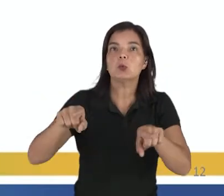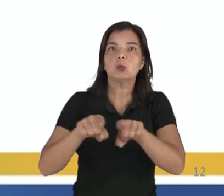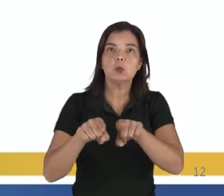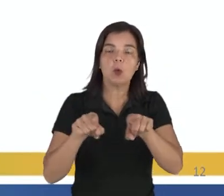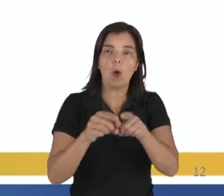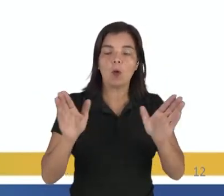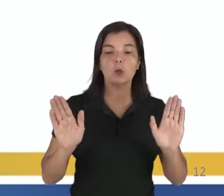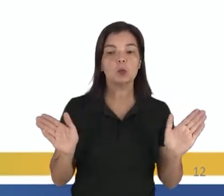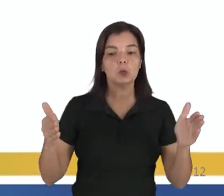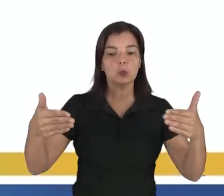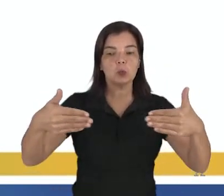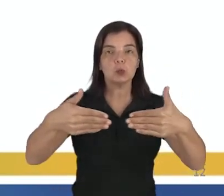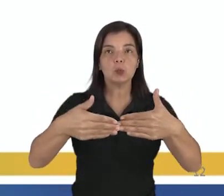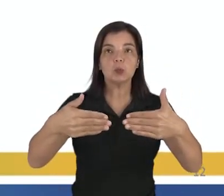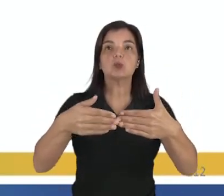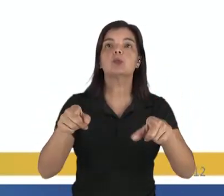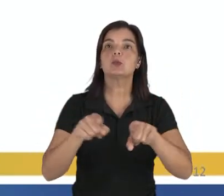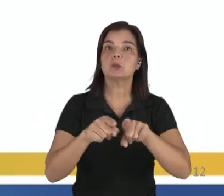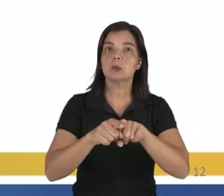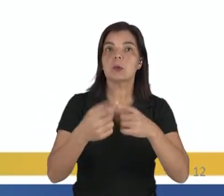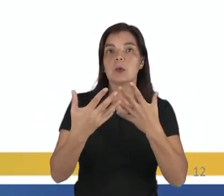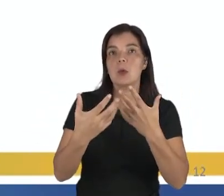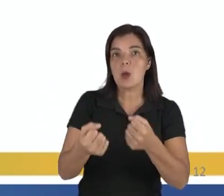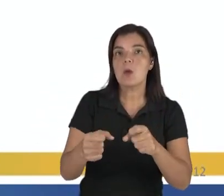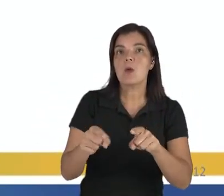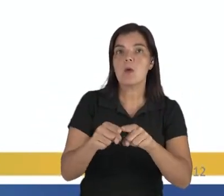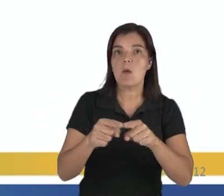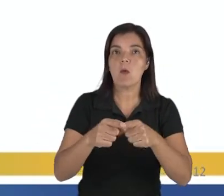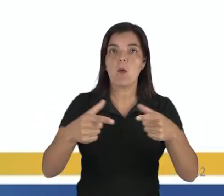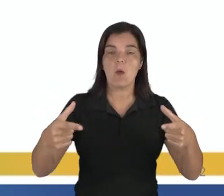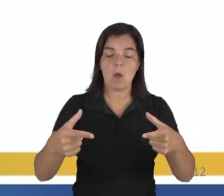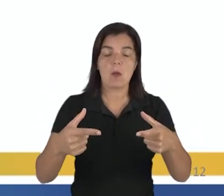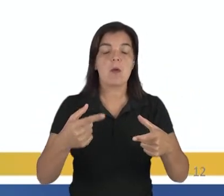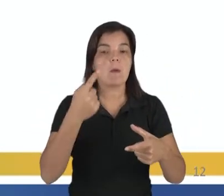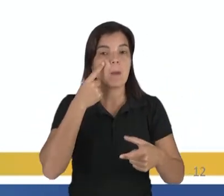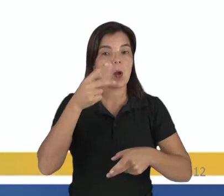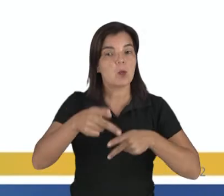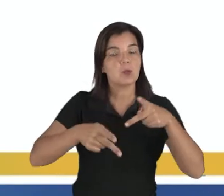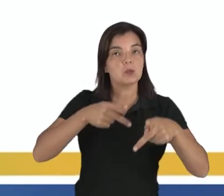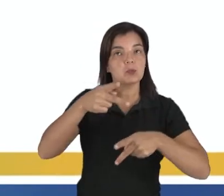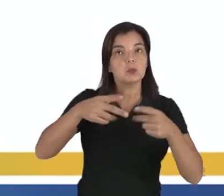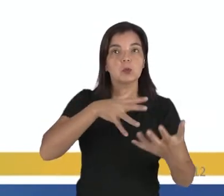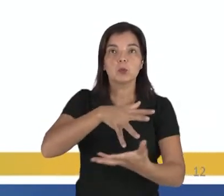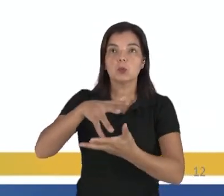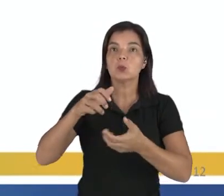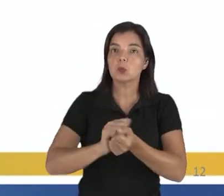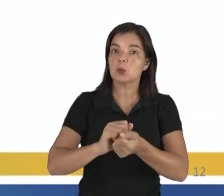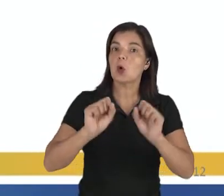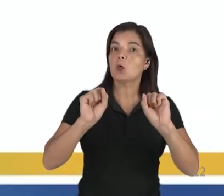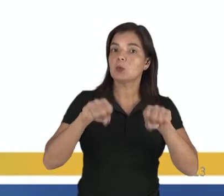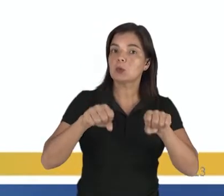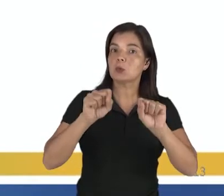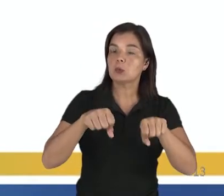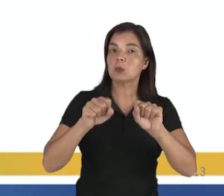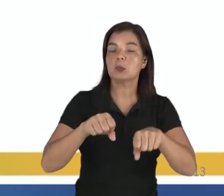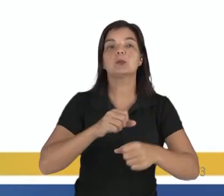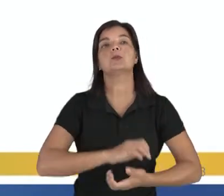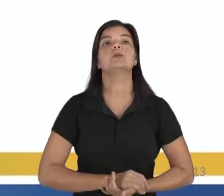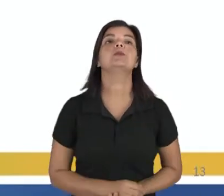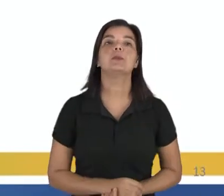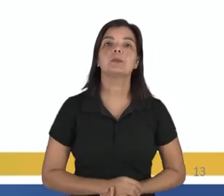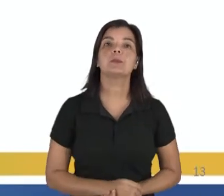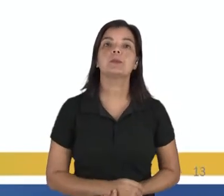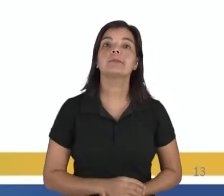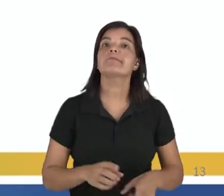circuitos fechados, e são considerados amplamente como a forma mais popular do mundo de corrida de motocicletas.